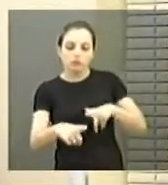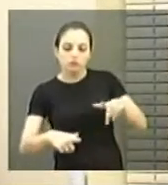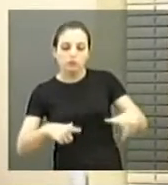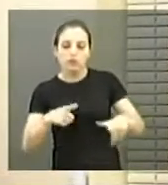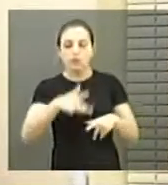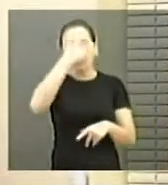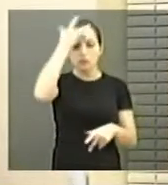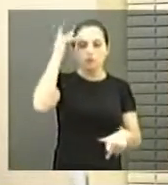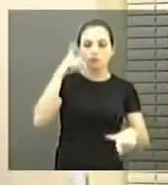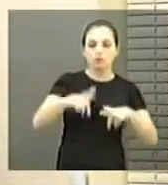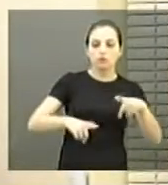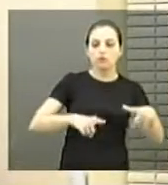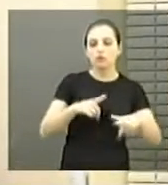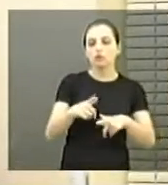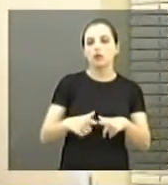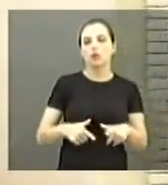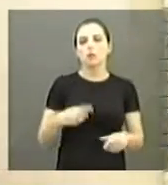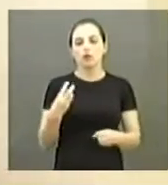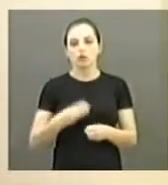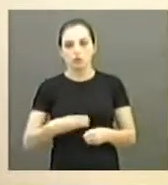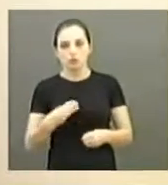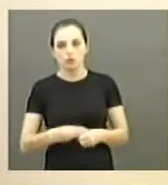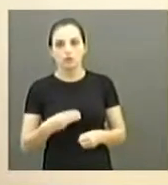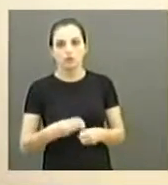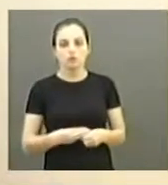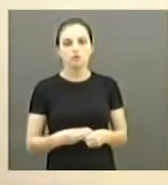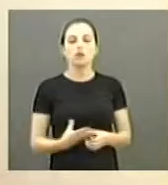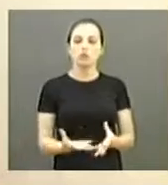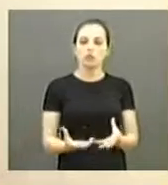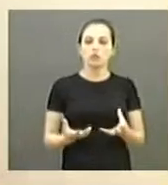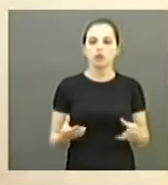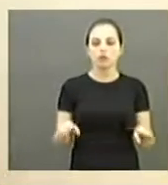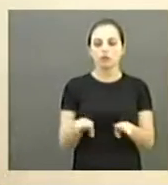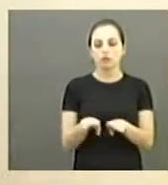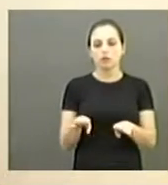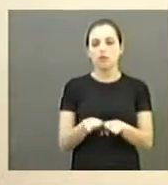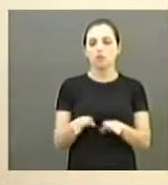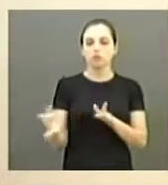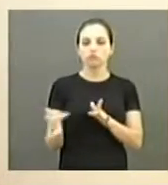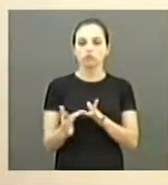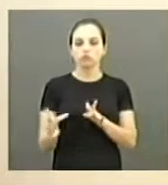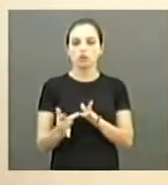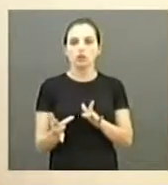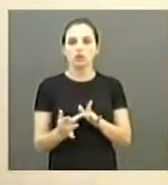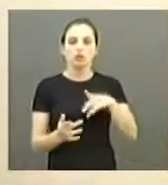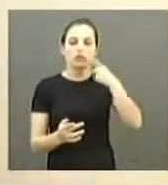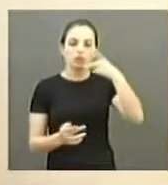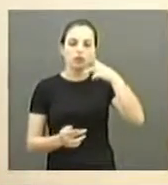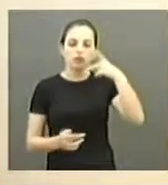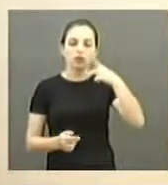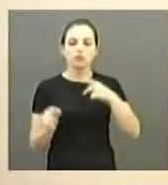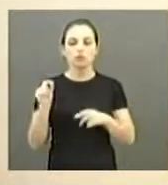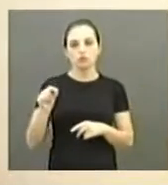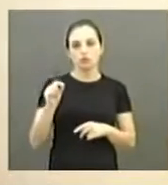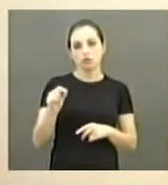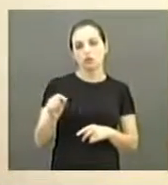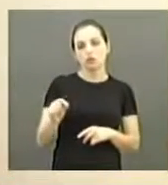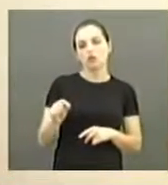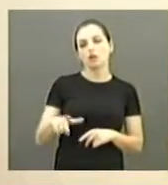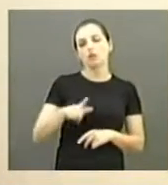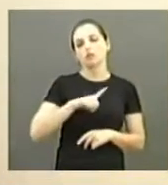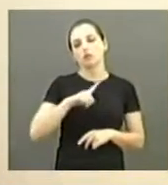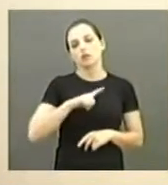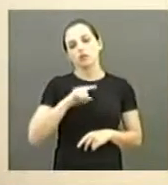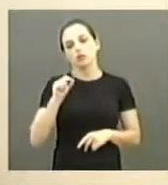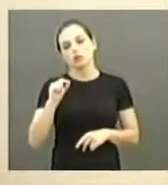servidores municipais. Aliás, quero também concordar com o vereador de que isso tem